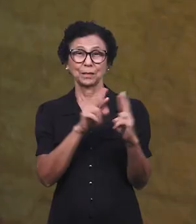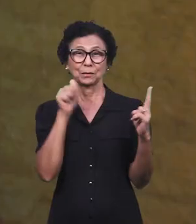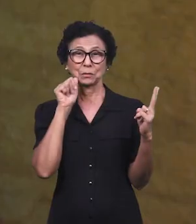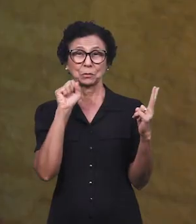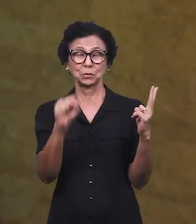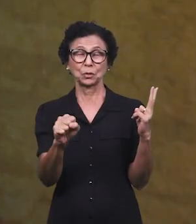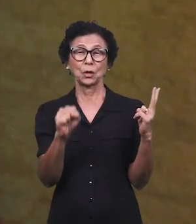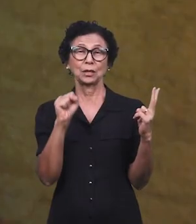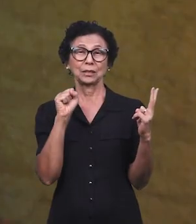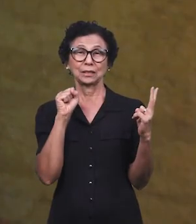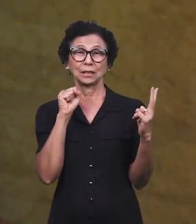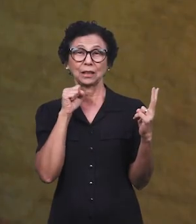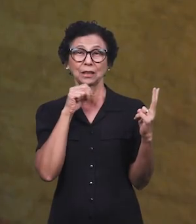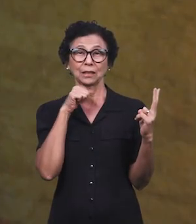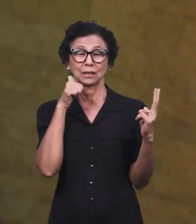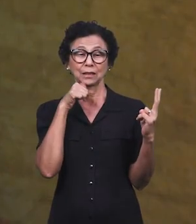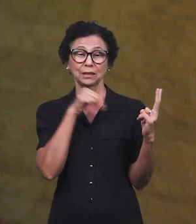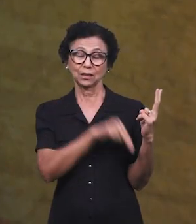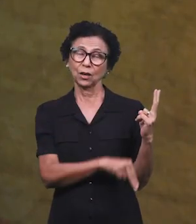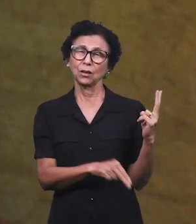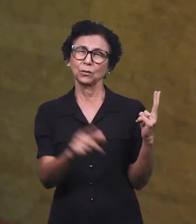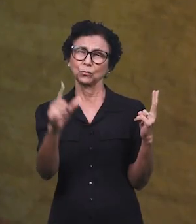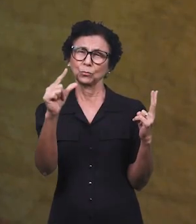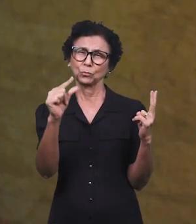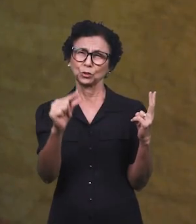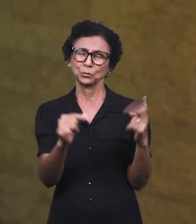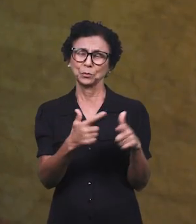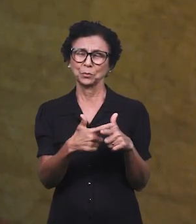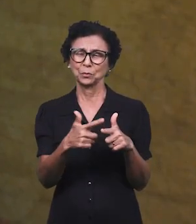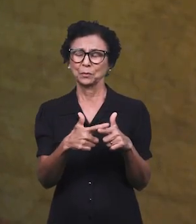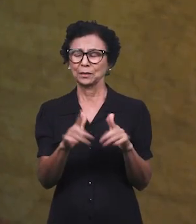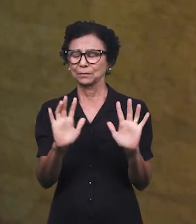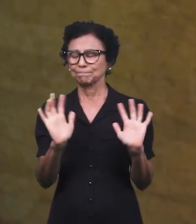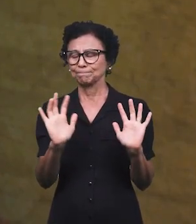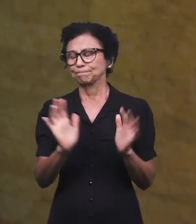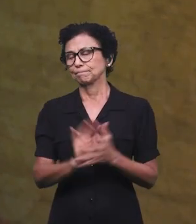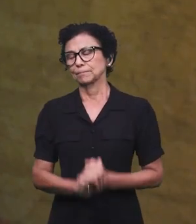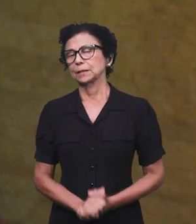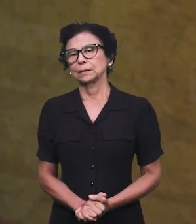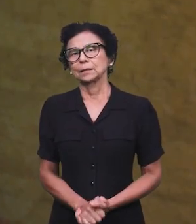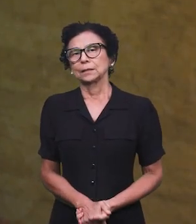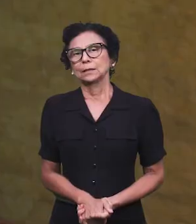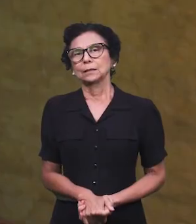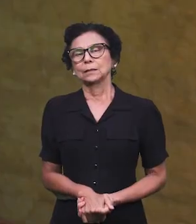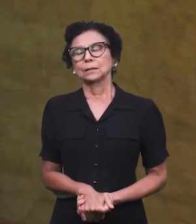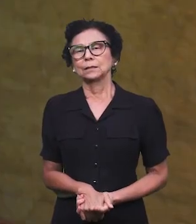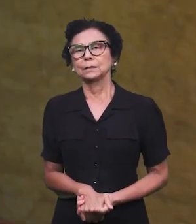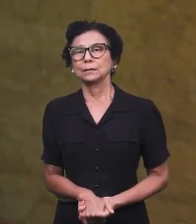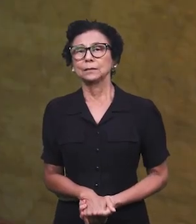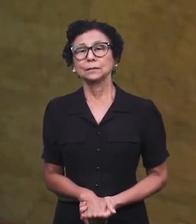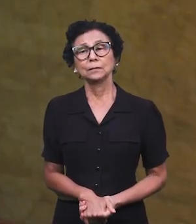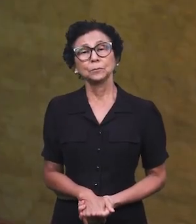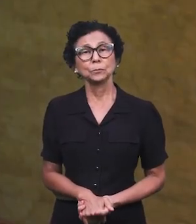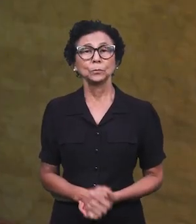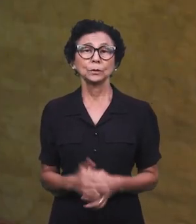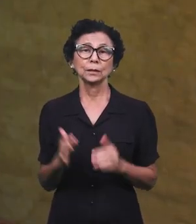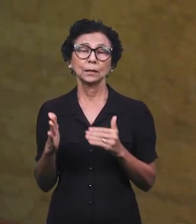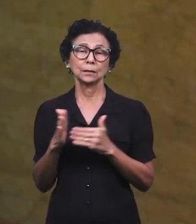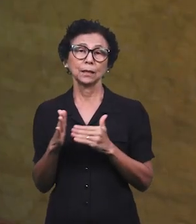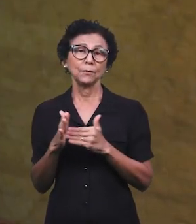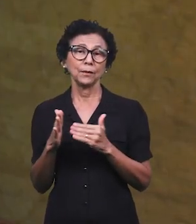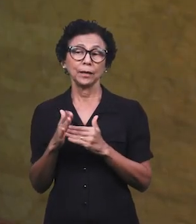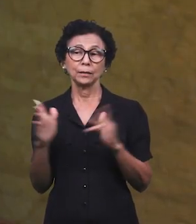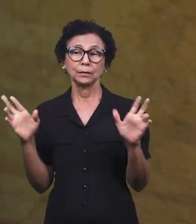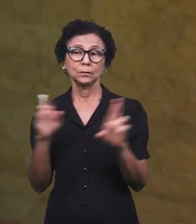ser minimizado os problemas, tem que ser tratado espiritualmente, tem que ser... Por quê? Porque isso interfere no relacionamento, porque,